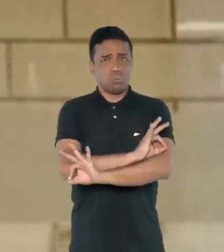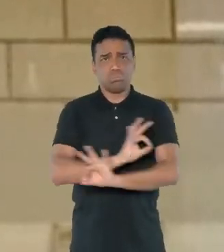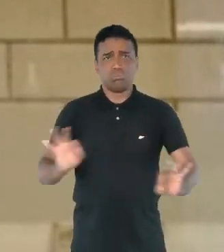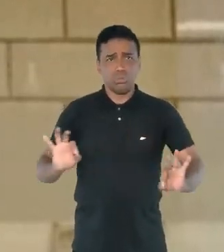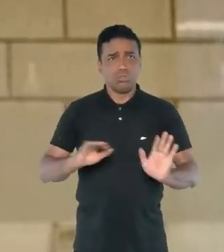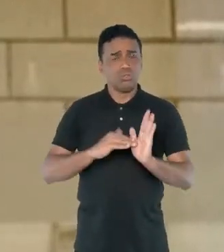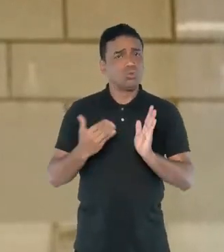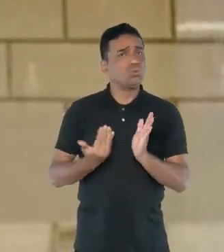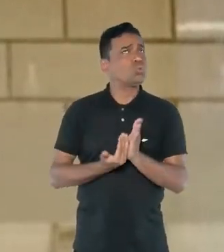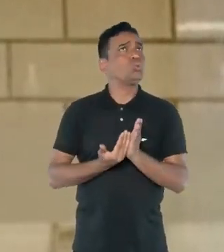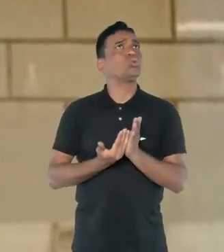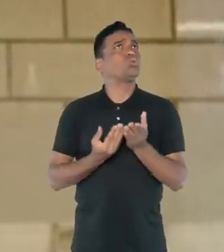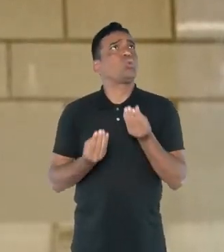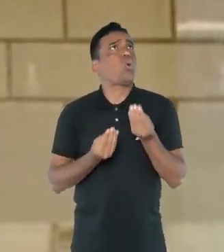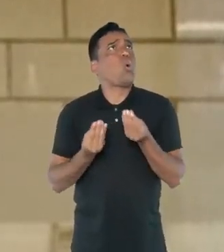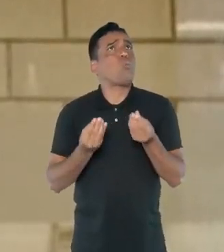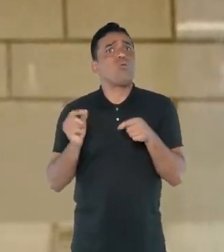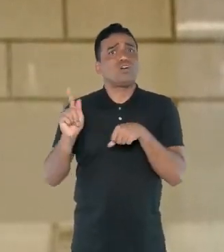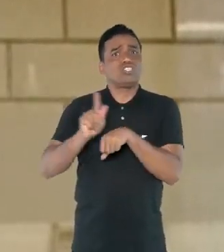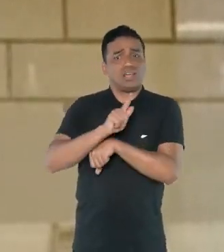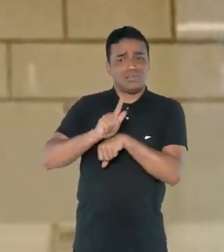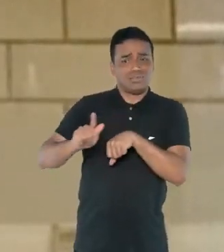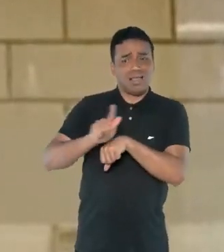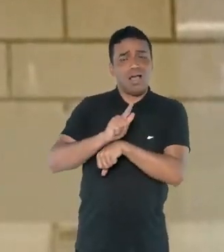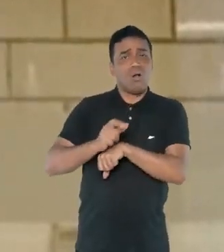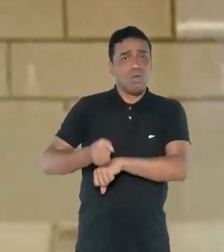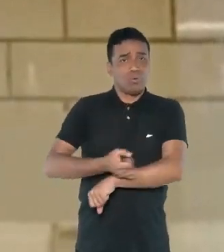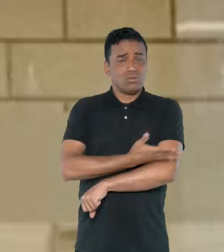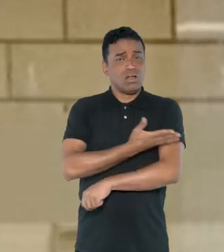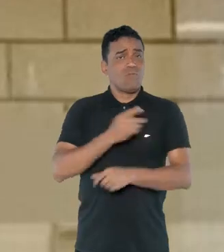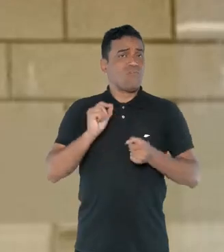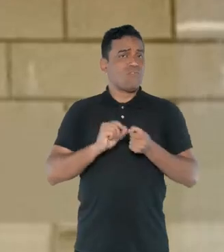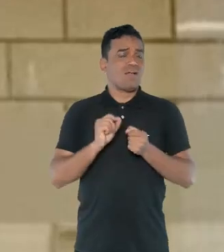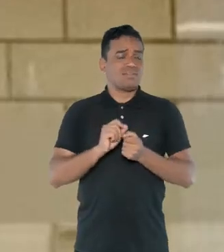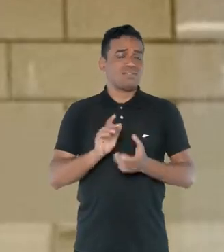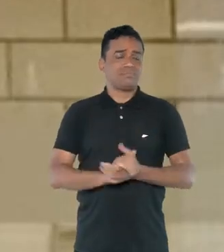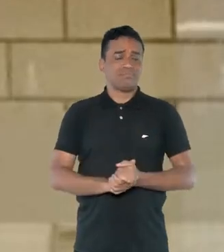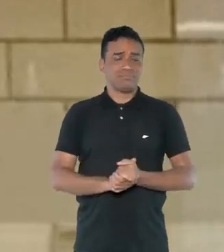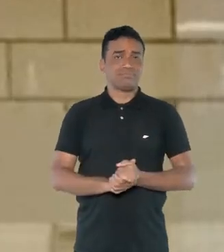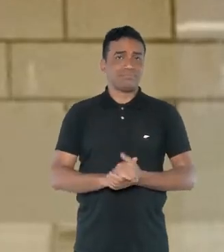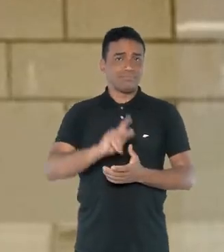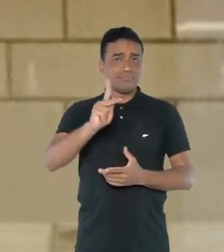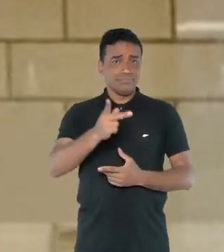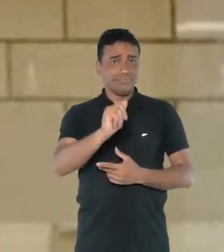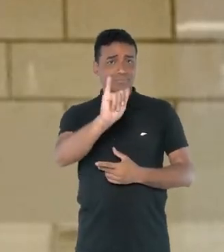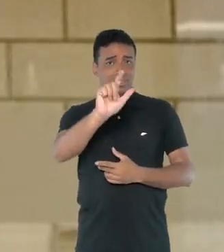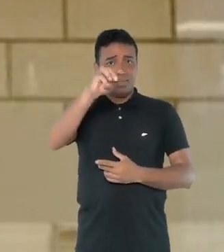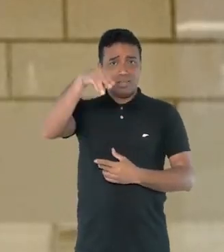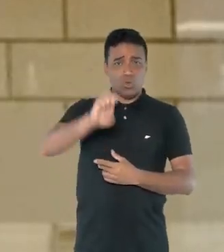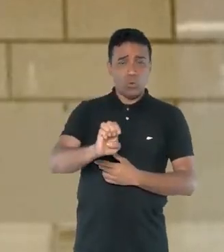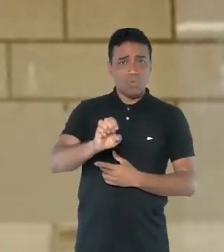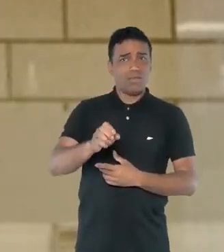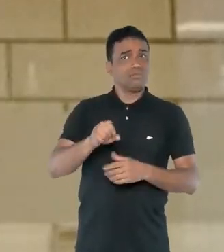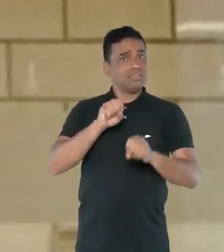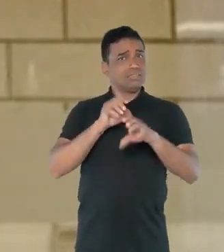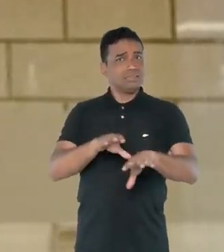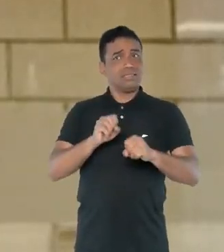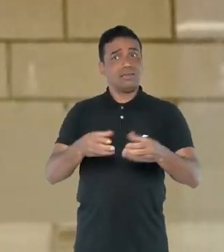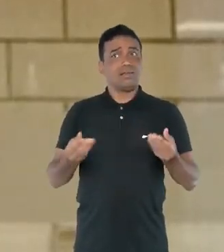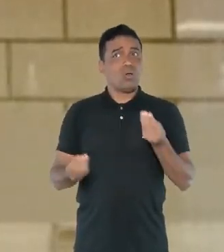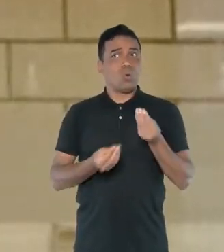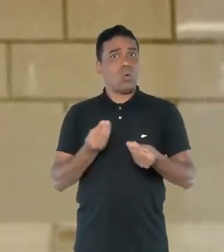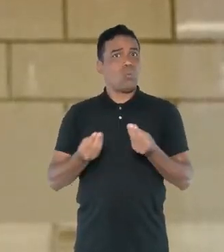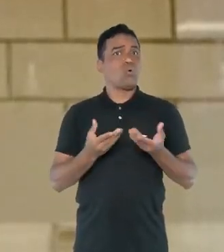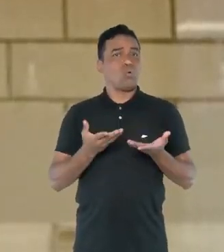se faz essa gestão, né? Como é que você... O que o Hume nos ensina, e o modo como podemos nos inspirar no